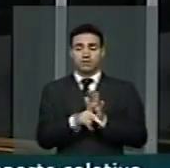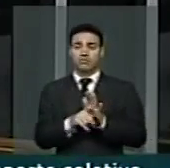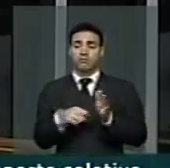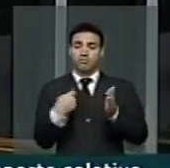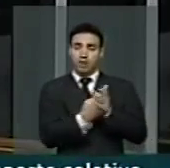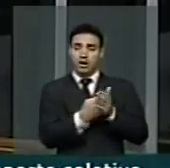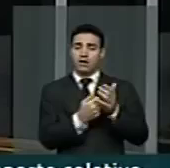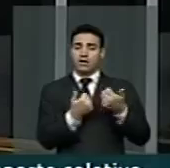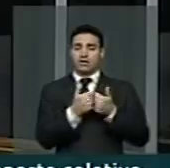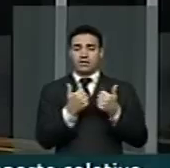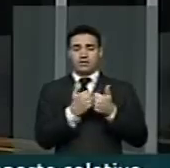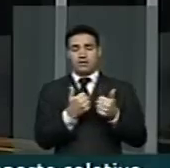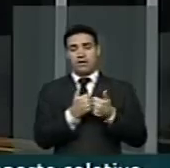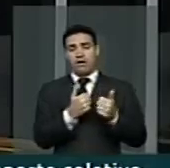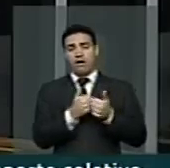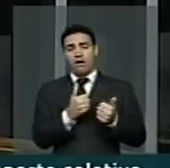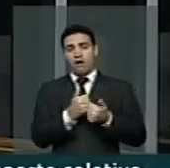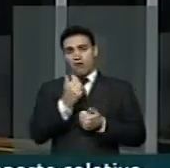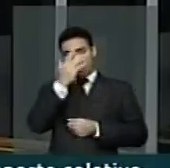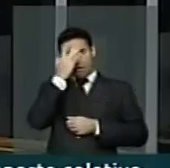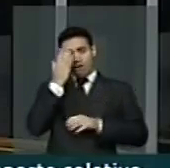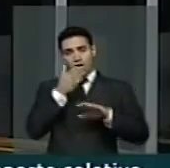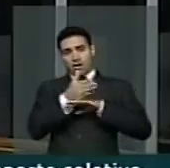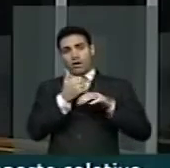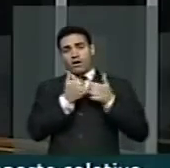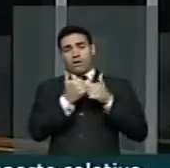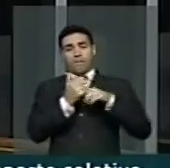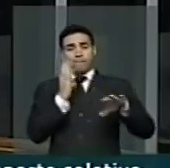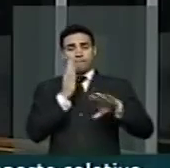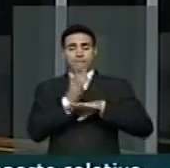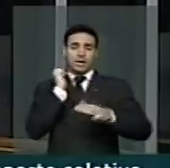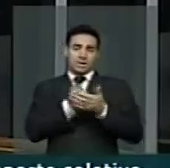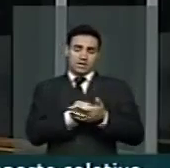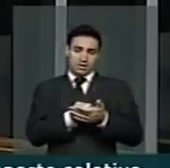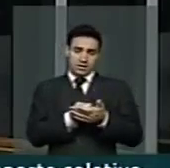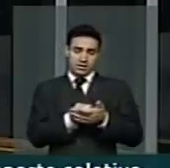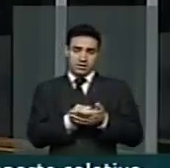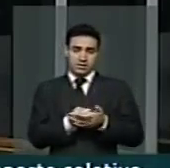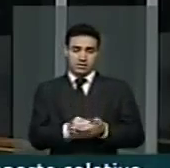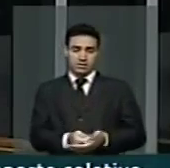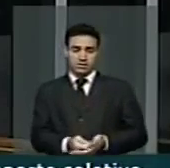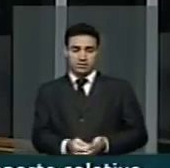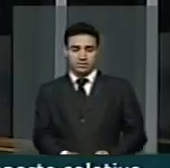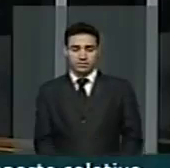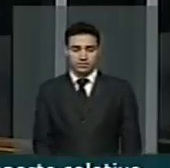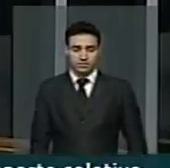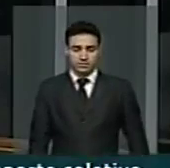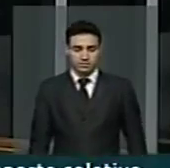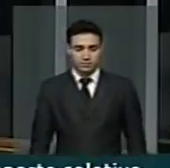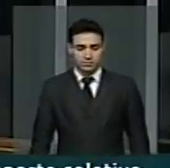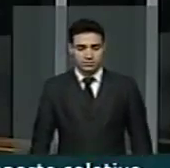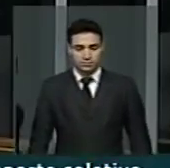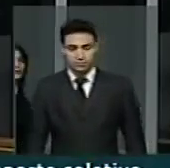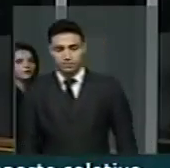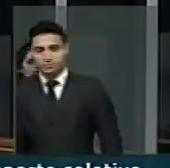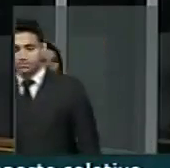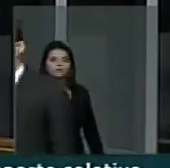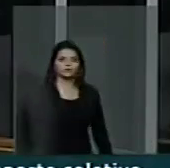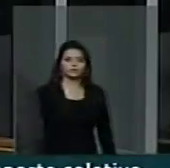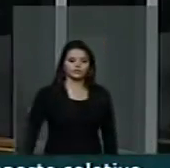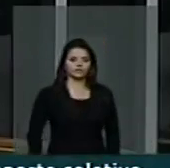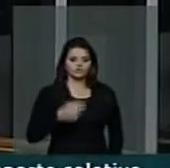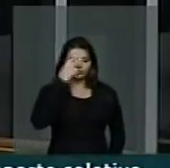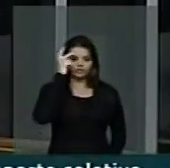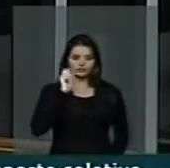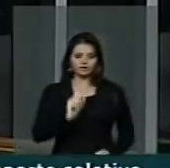tarifas que são cobradas dos passageiros. Ou seja, o transporte hoje é financiado 100% na tarifa, e quem paga a